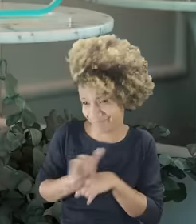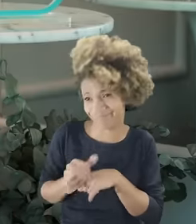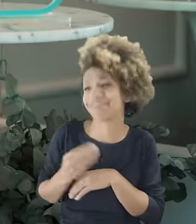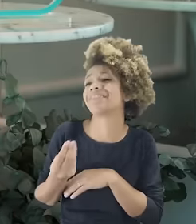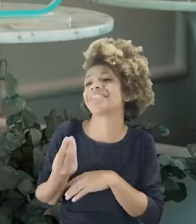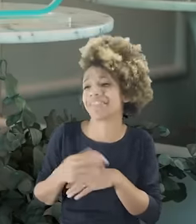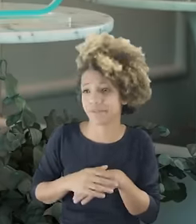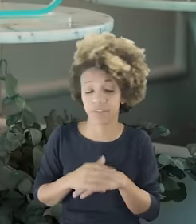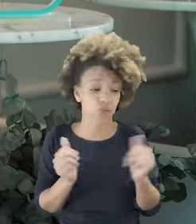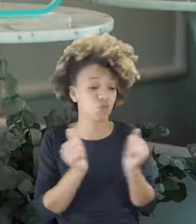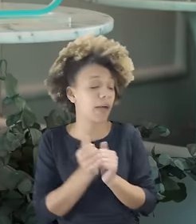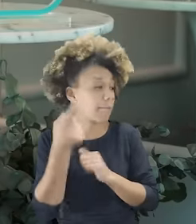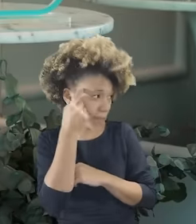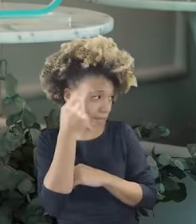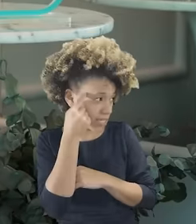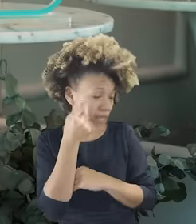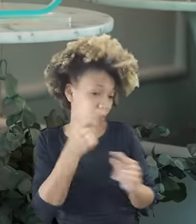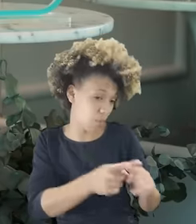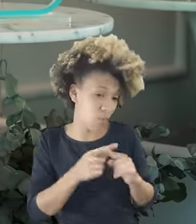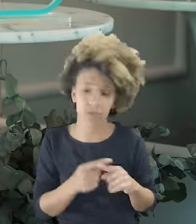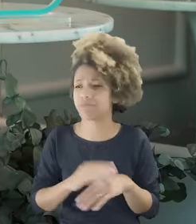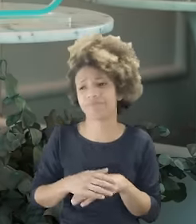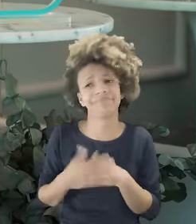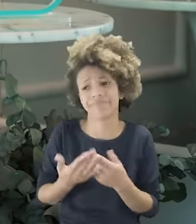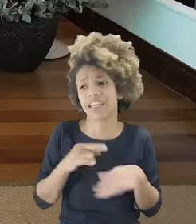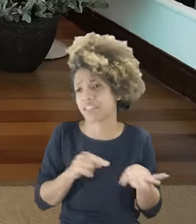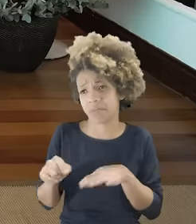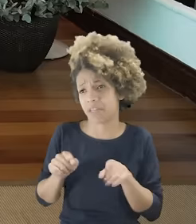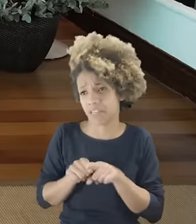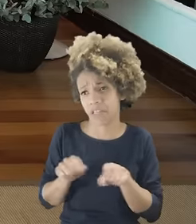quem tá se juntando para pensar contra você